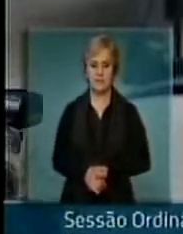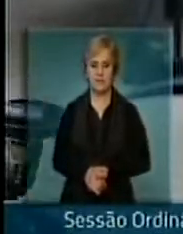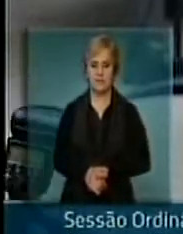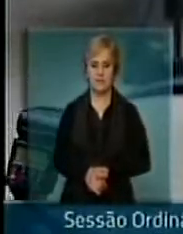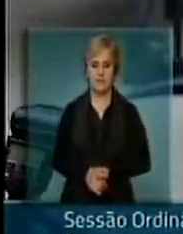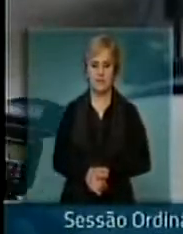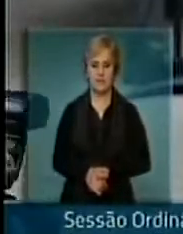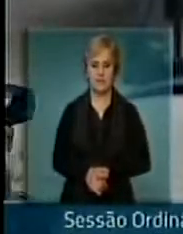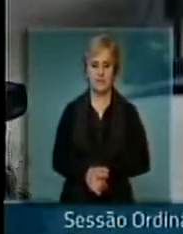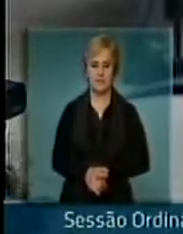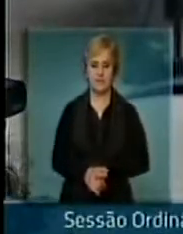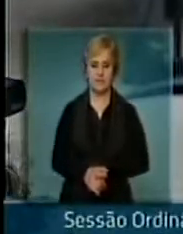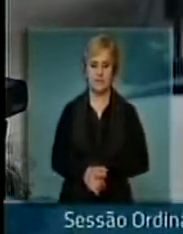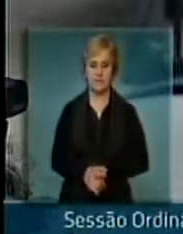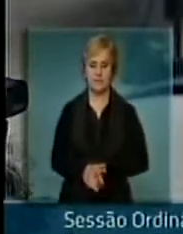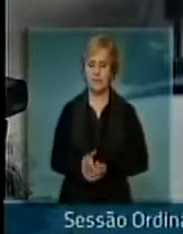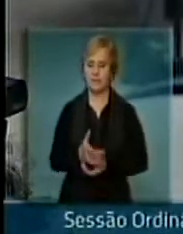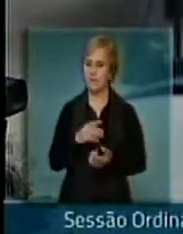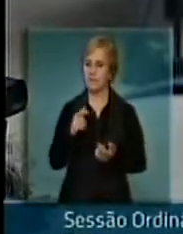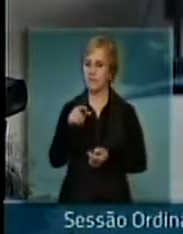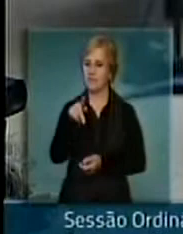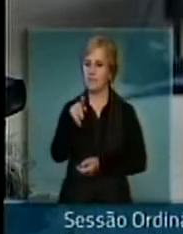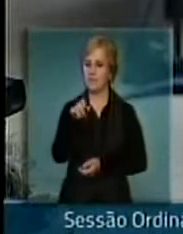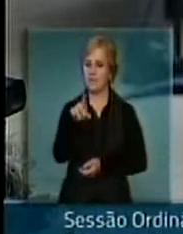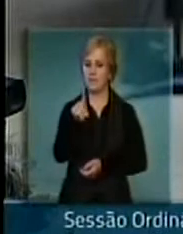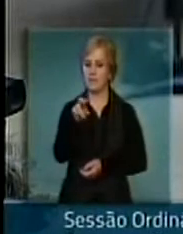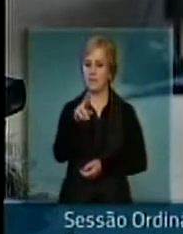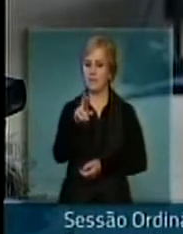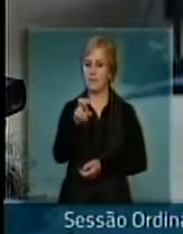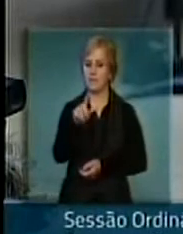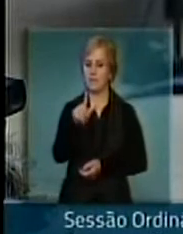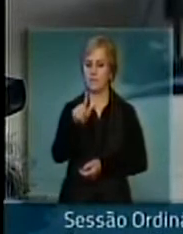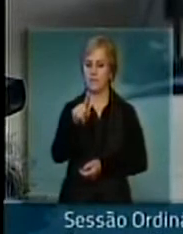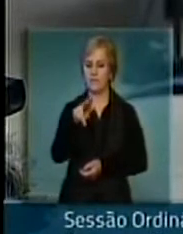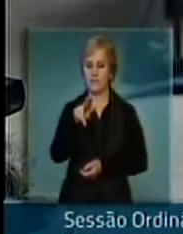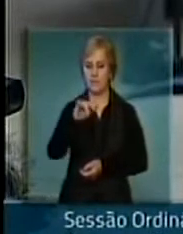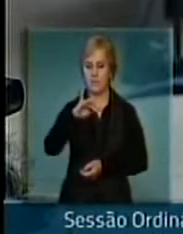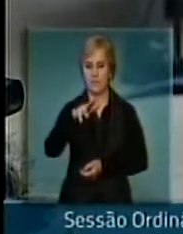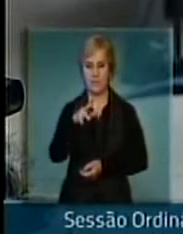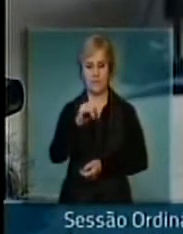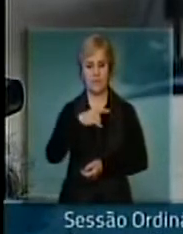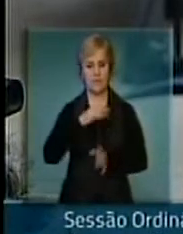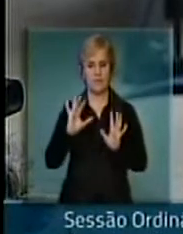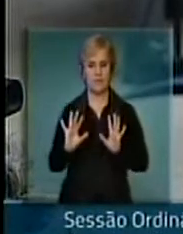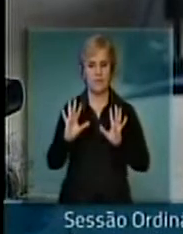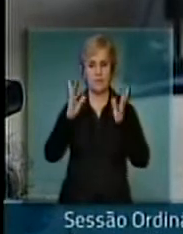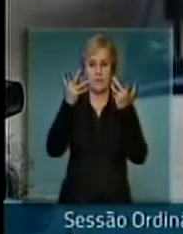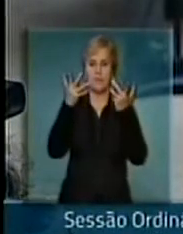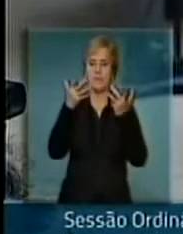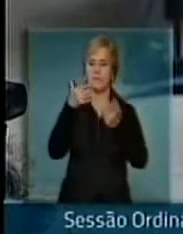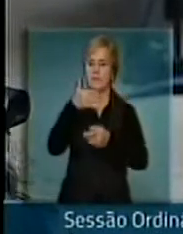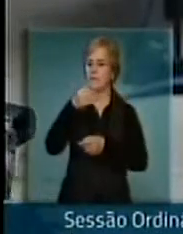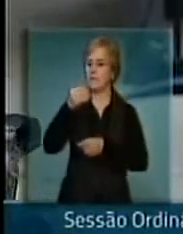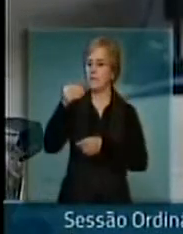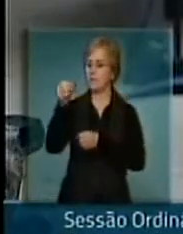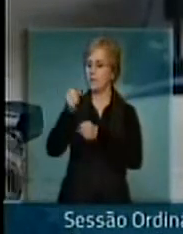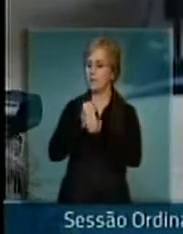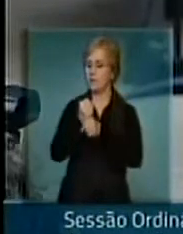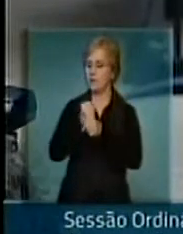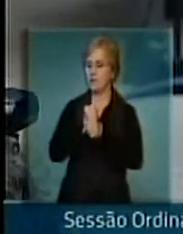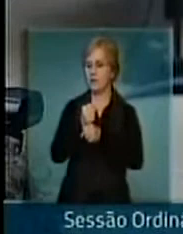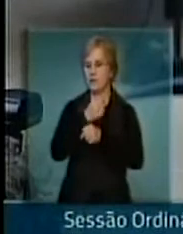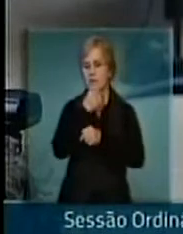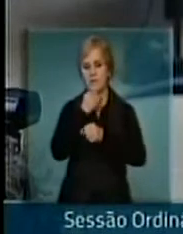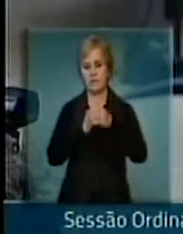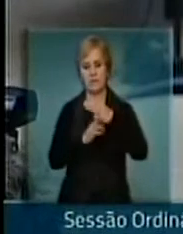Em janeiro último foi comemorado em meio a expressivos eventos a transcorrência do centenário de nascimento do conceituado empresário